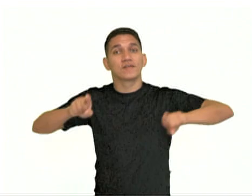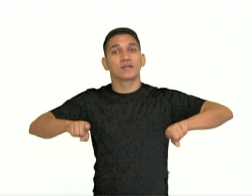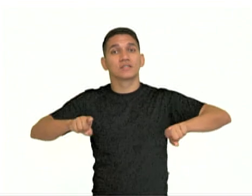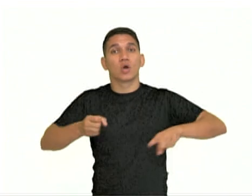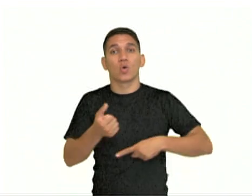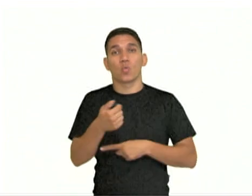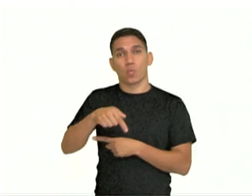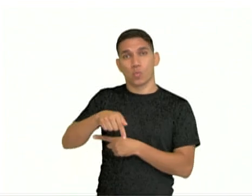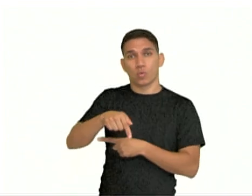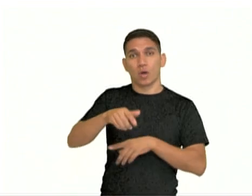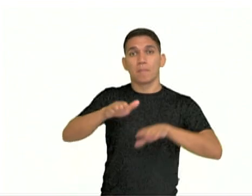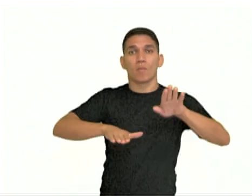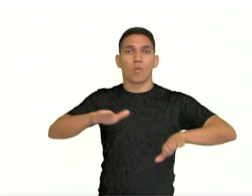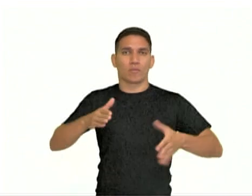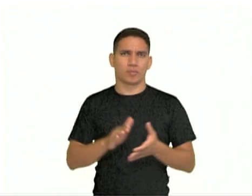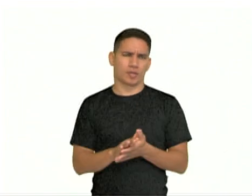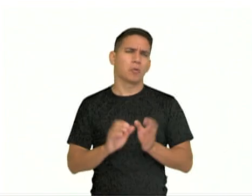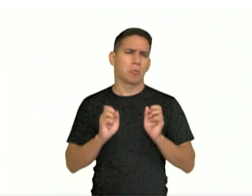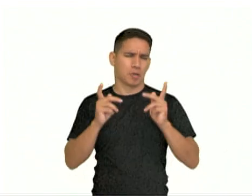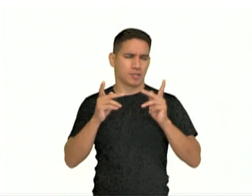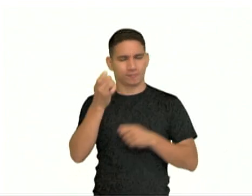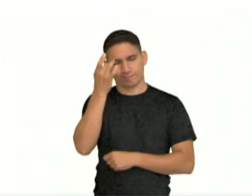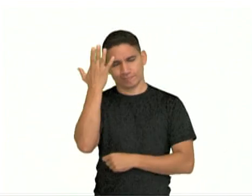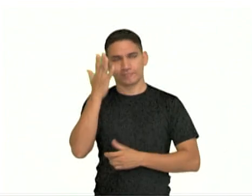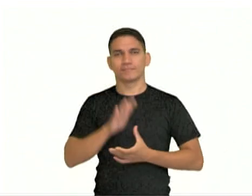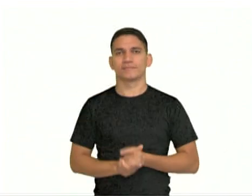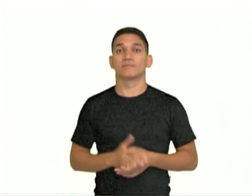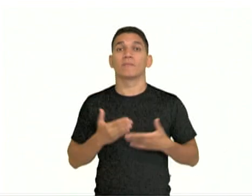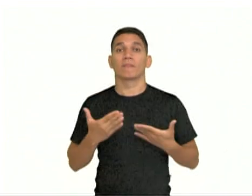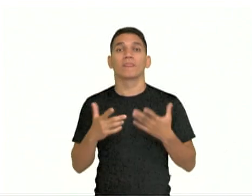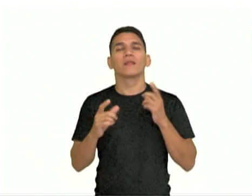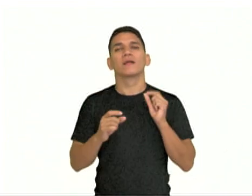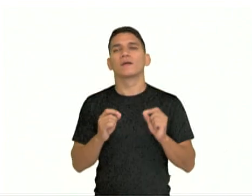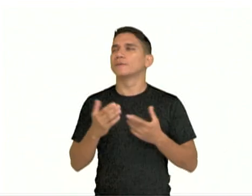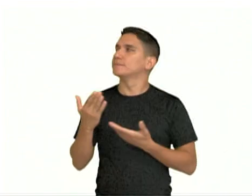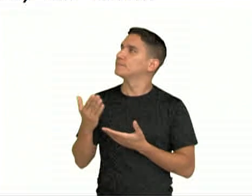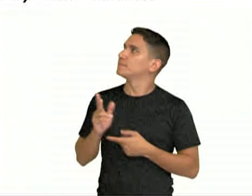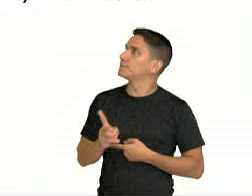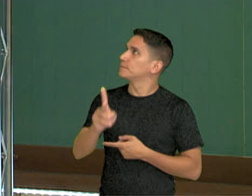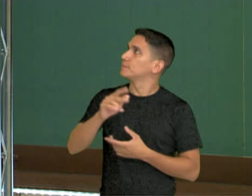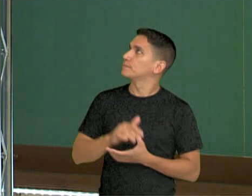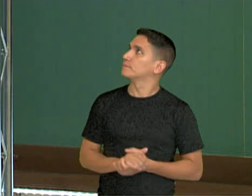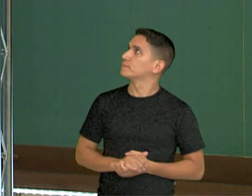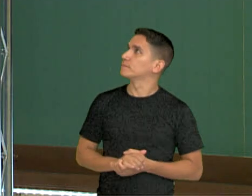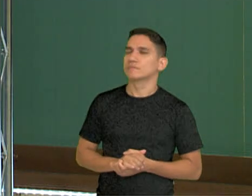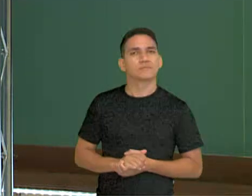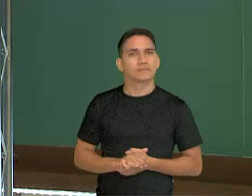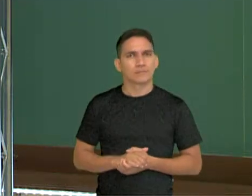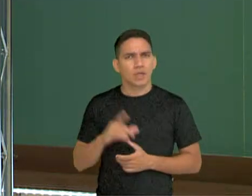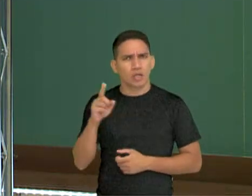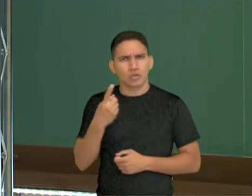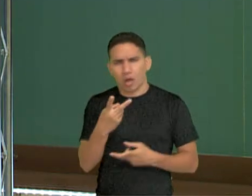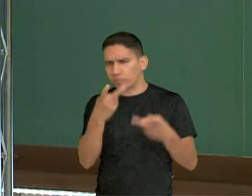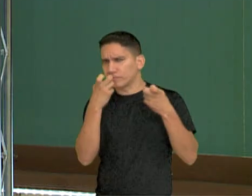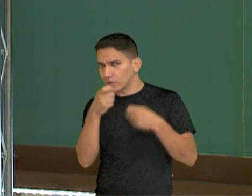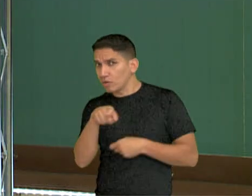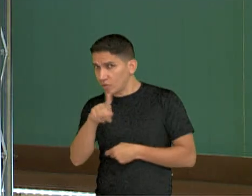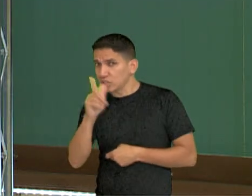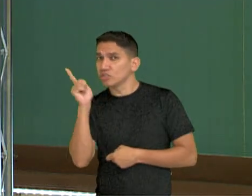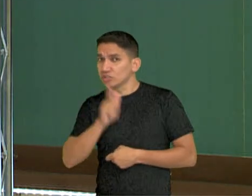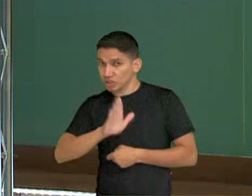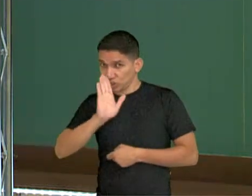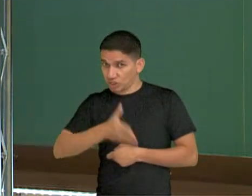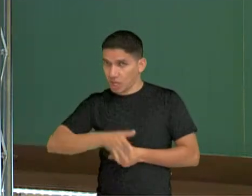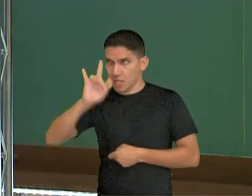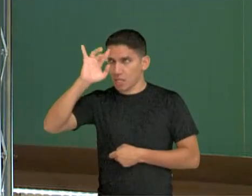movimento. Cara, show de bola, né? Então, vamos lá. Para a gente ver se vocês, como é que vocês estão aqui nessa